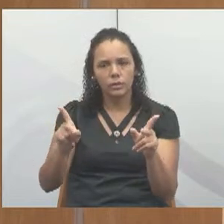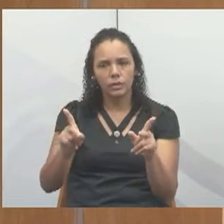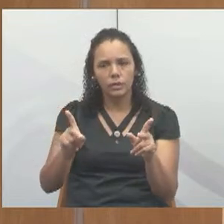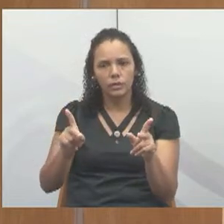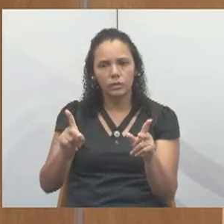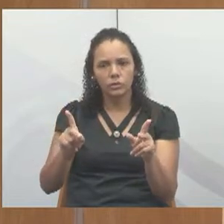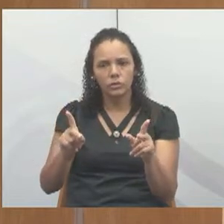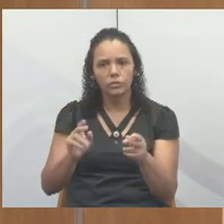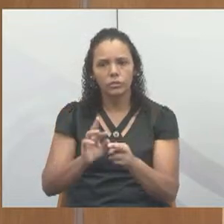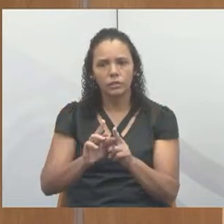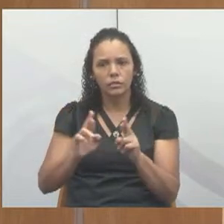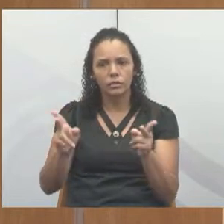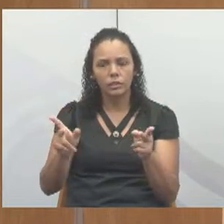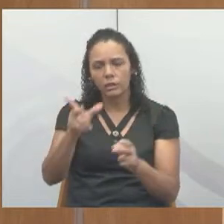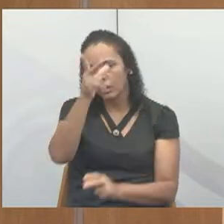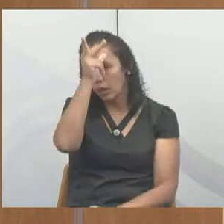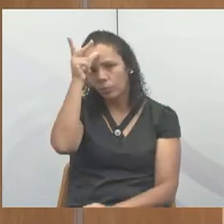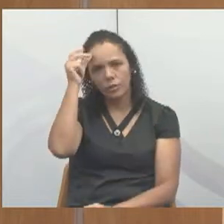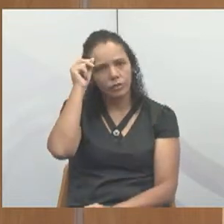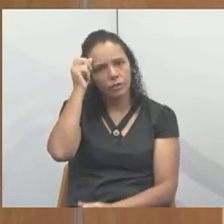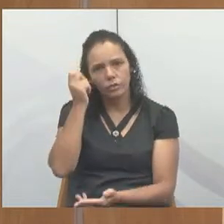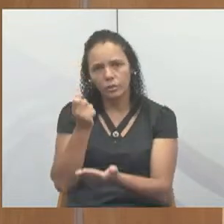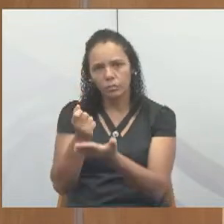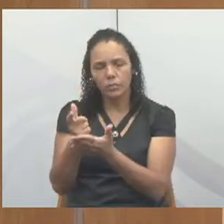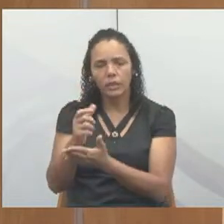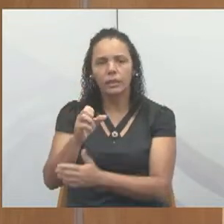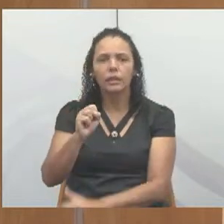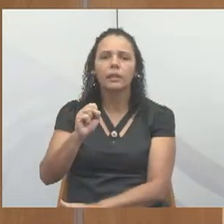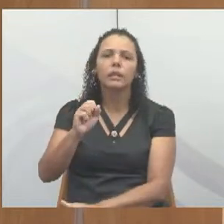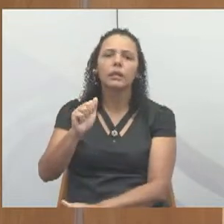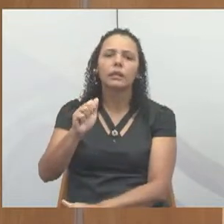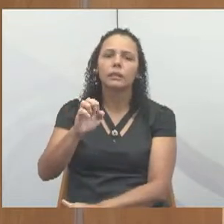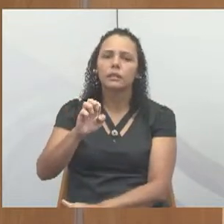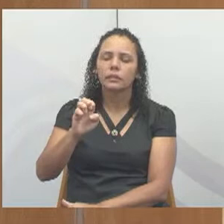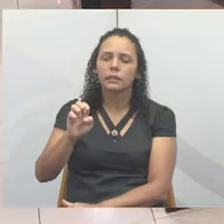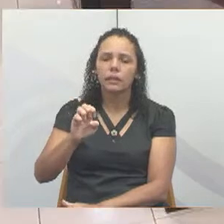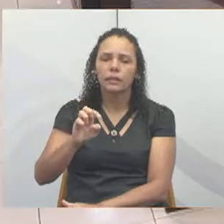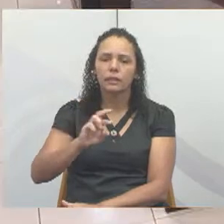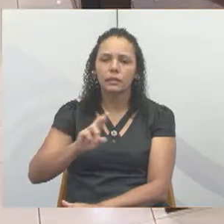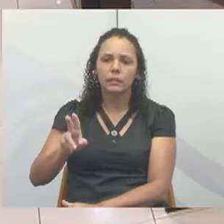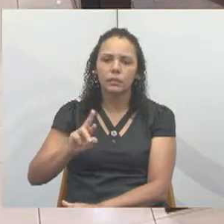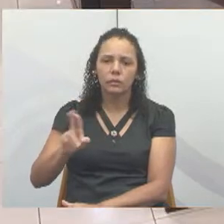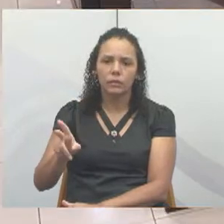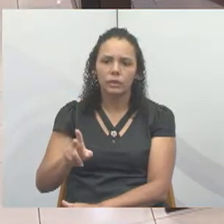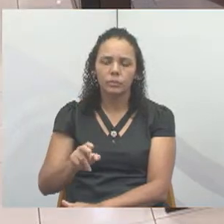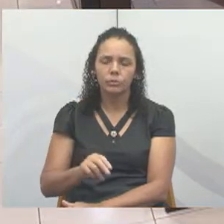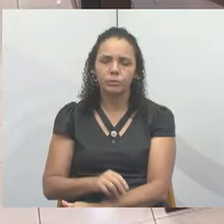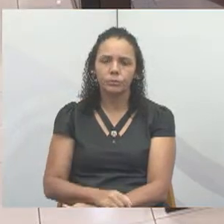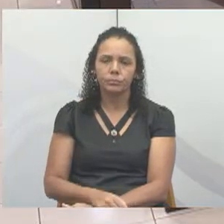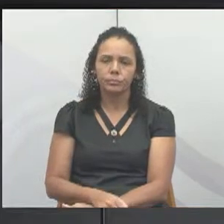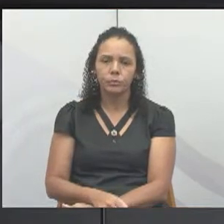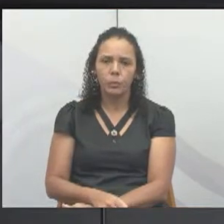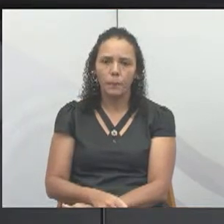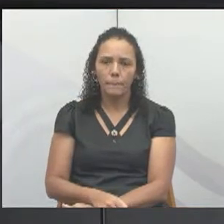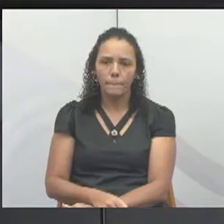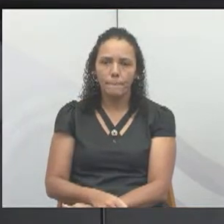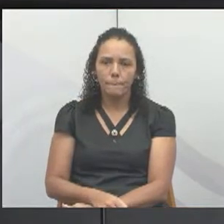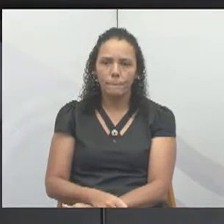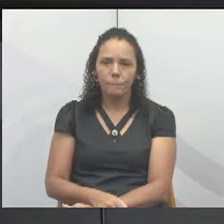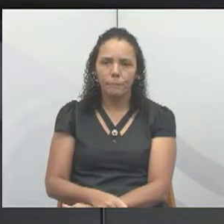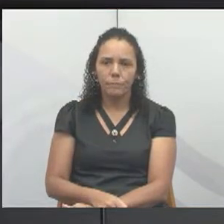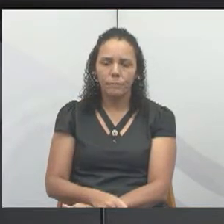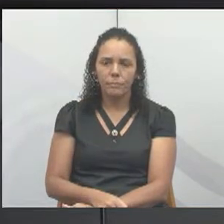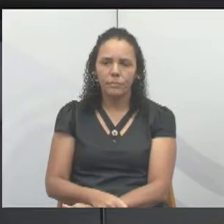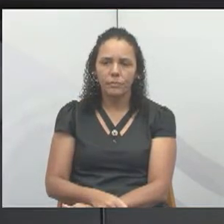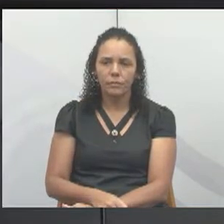municipal ao SAI. O SAI tem receita própria e tem as suas despesas próprias. A receita, então, do SAI é vinculada. A prefeitura não tem nenhuma ingerência sobre o